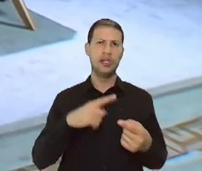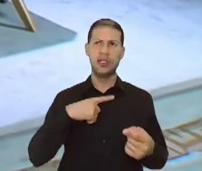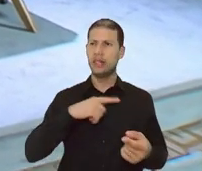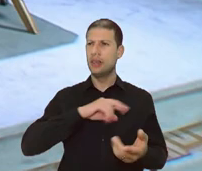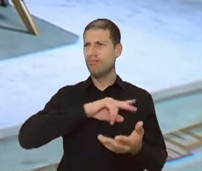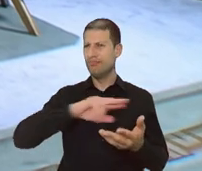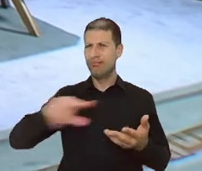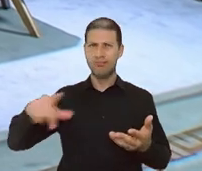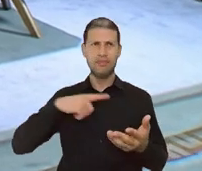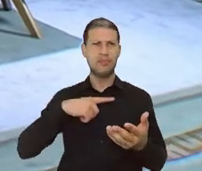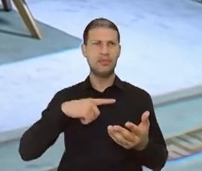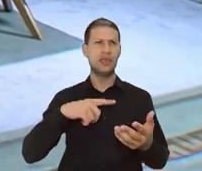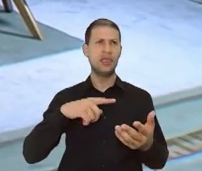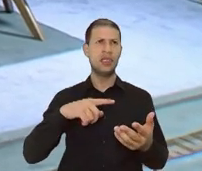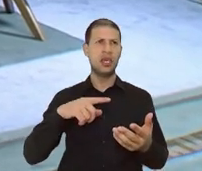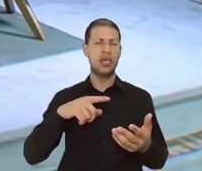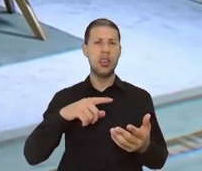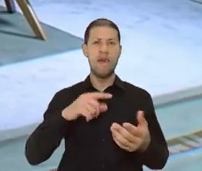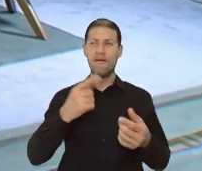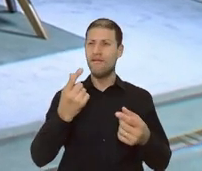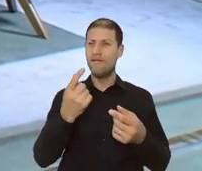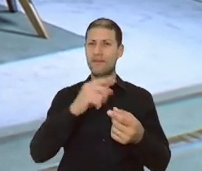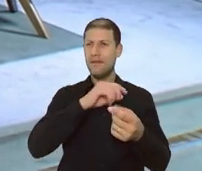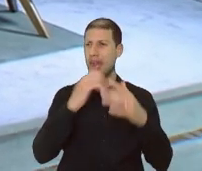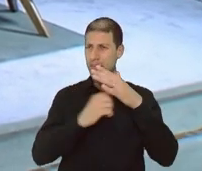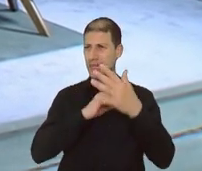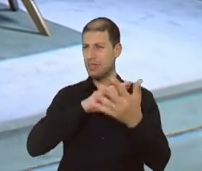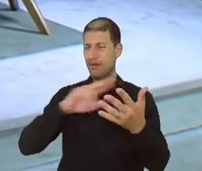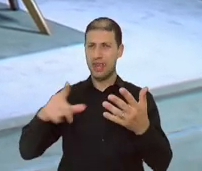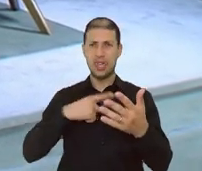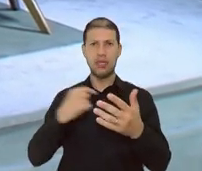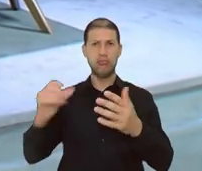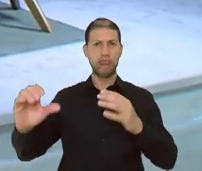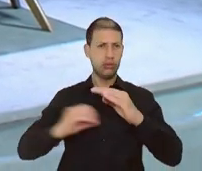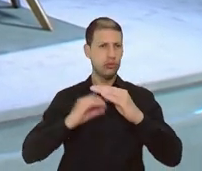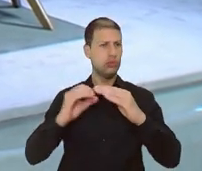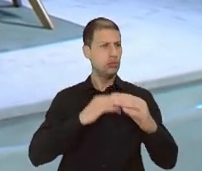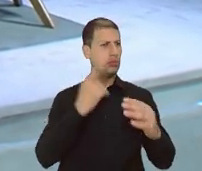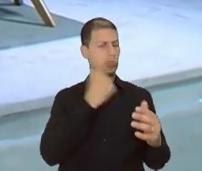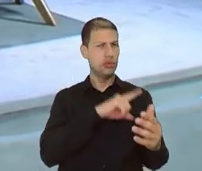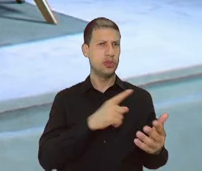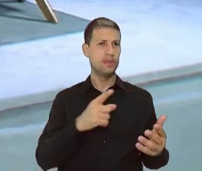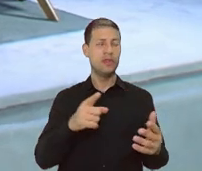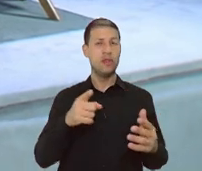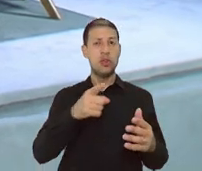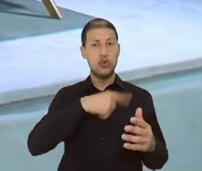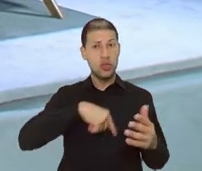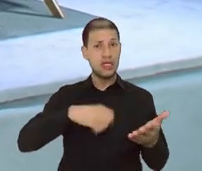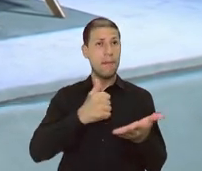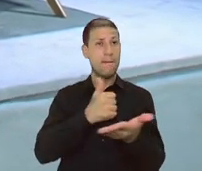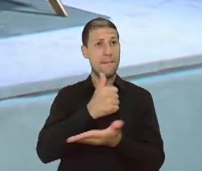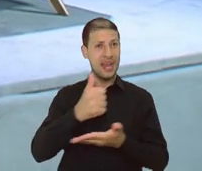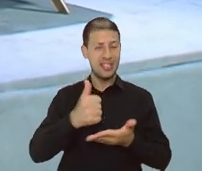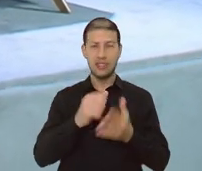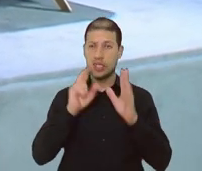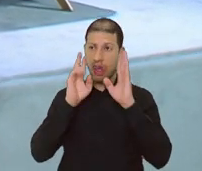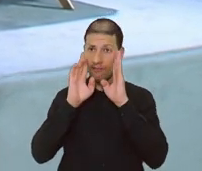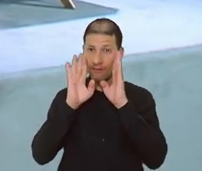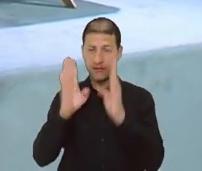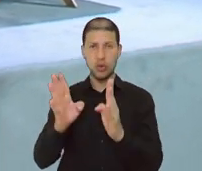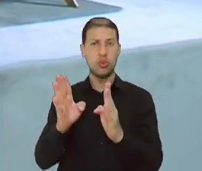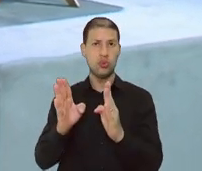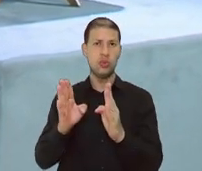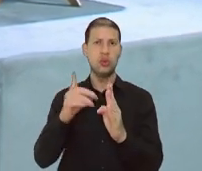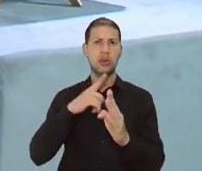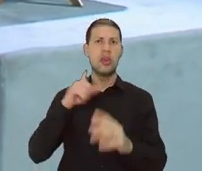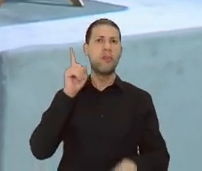também foi um ótimo retorno para a gente então a nossa tese Ela já foi construída olhando essa arbitragem entre Estados